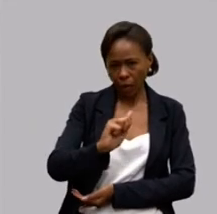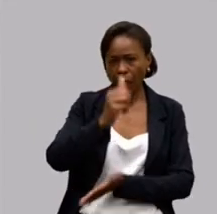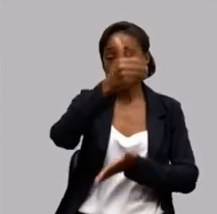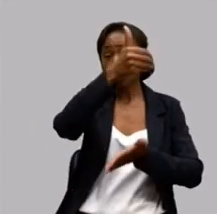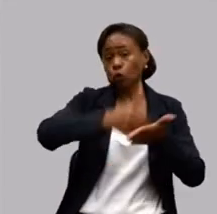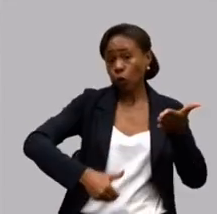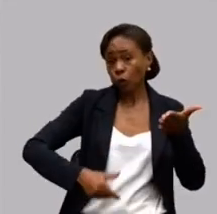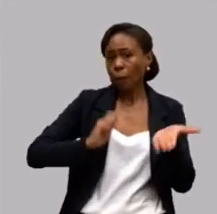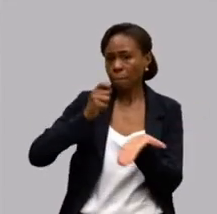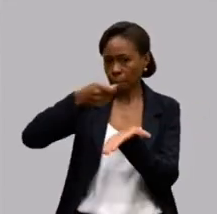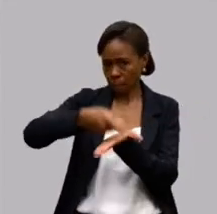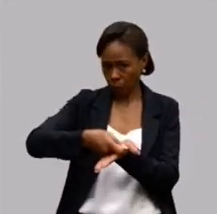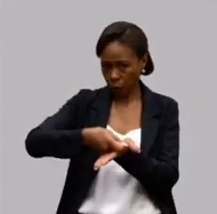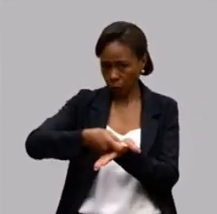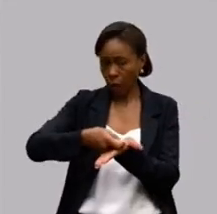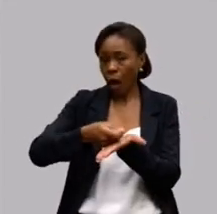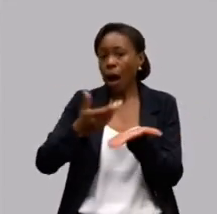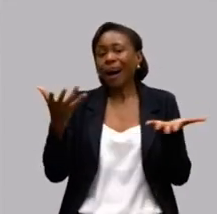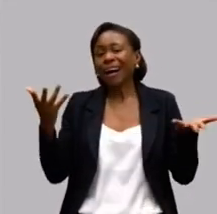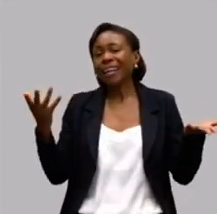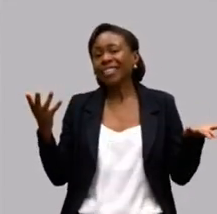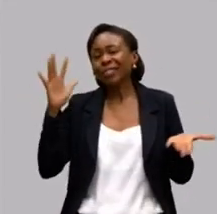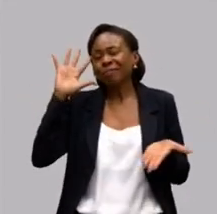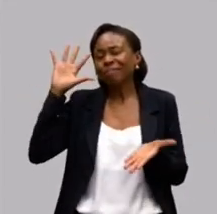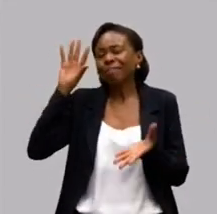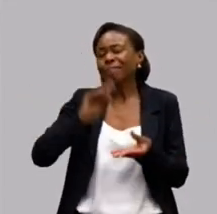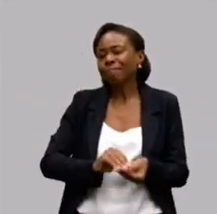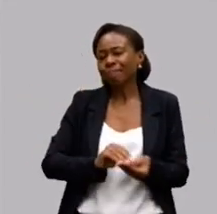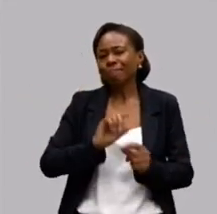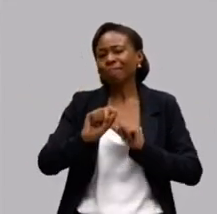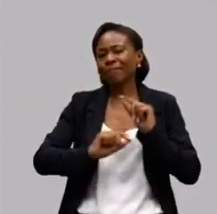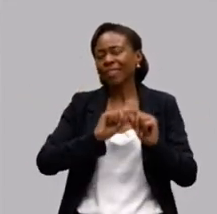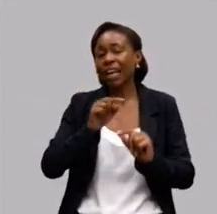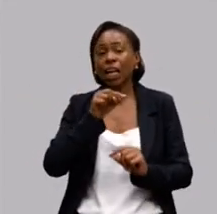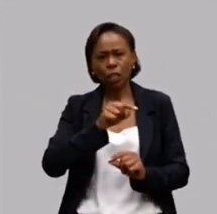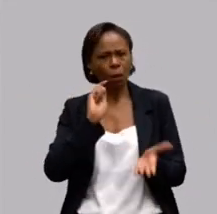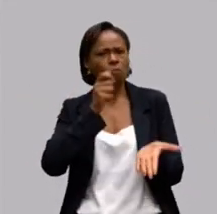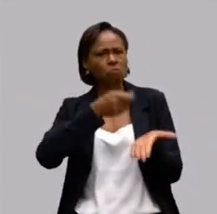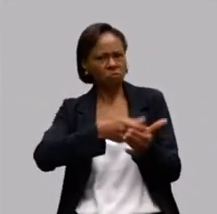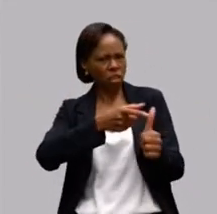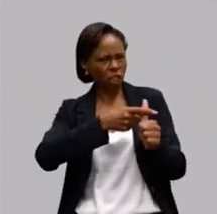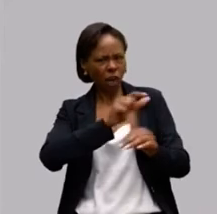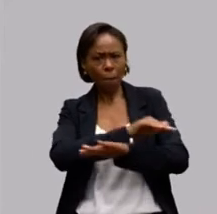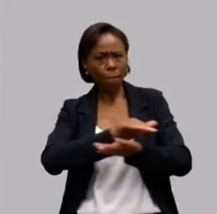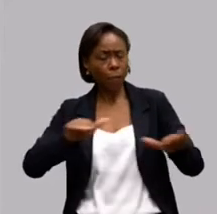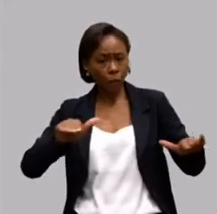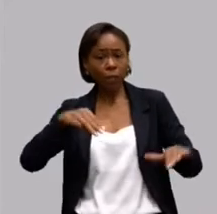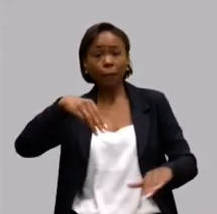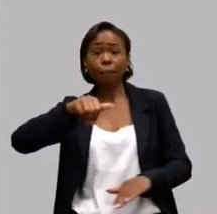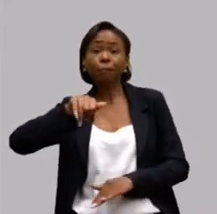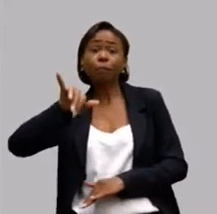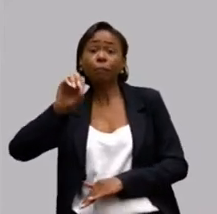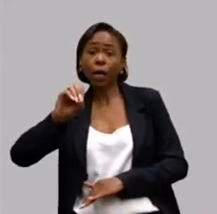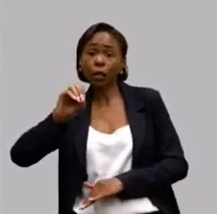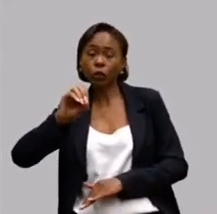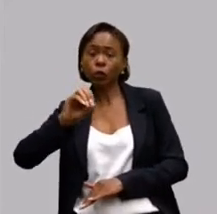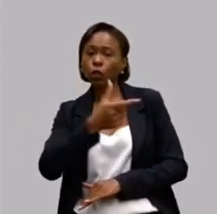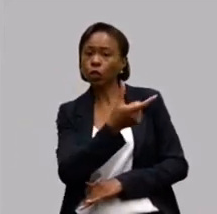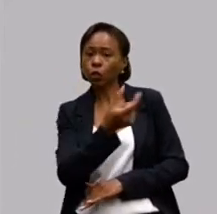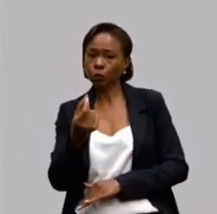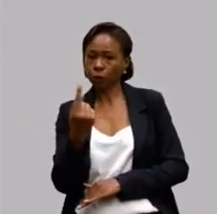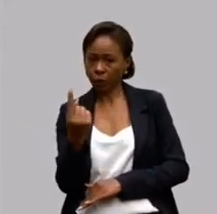feitos. E chegamos à brilhante conclusão que ela estaria quitada em maio de 2013. Como